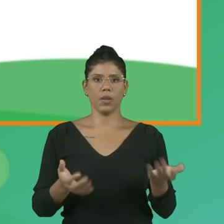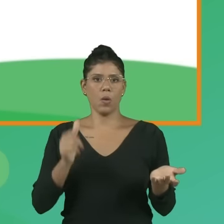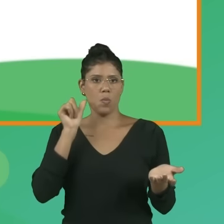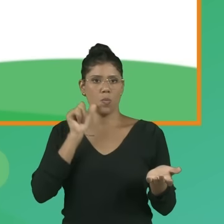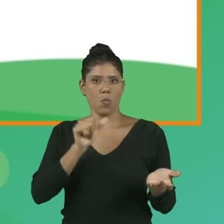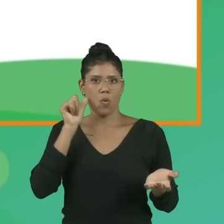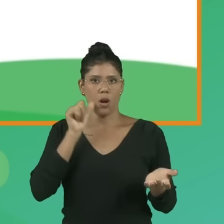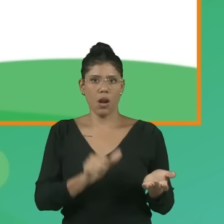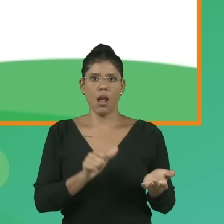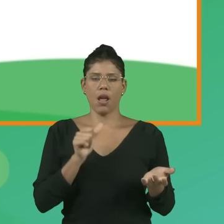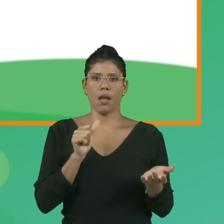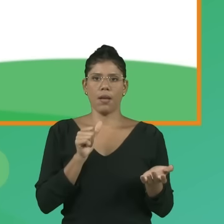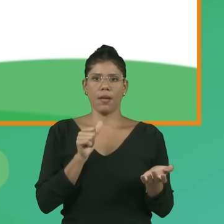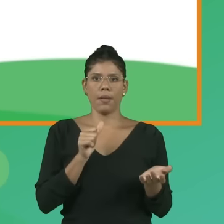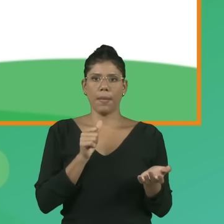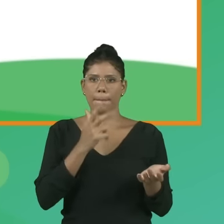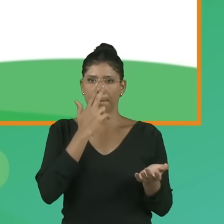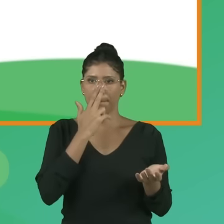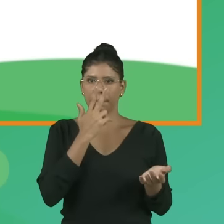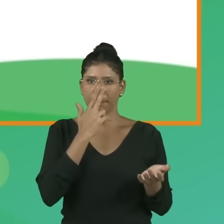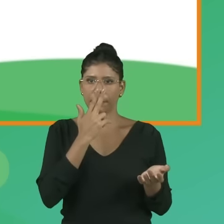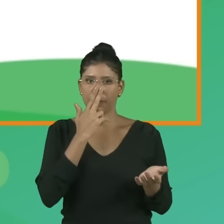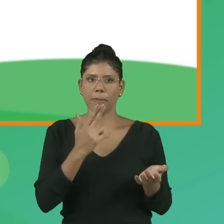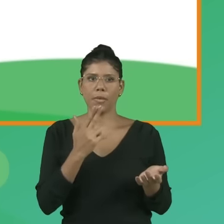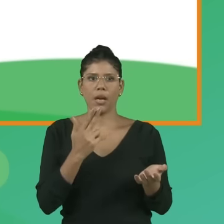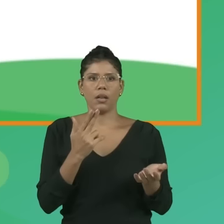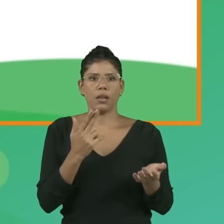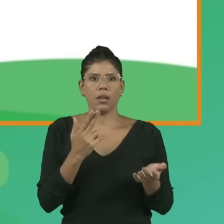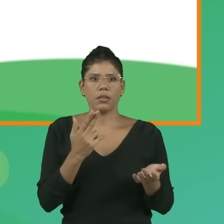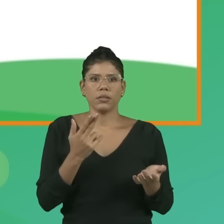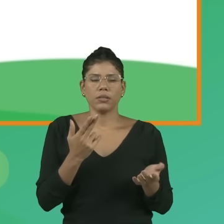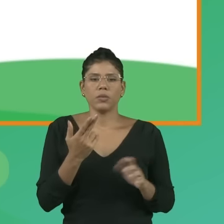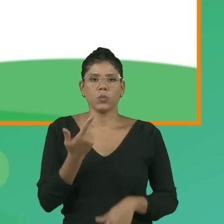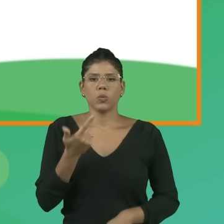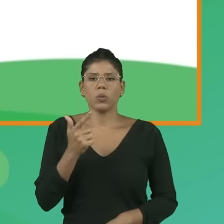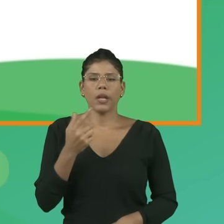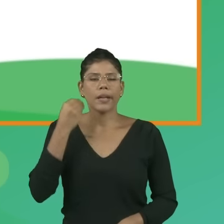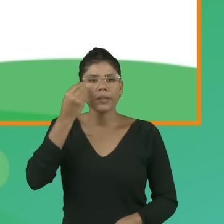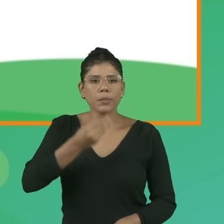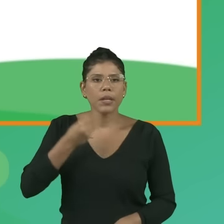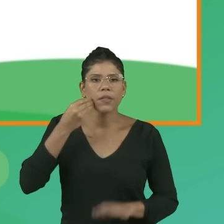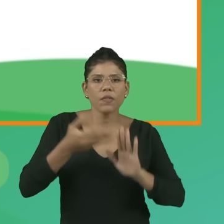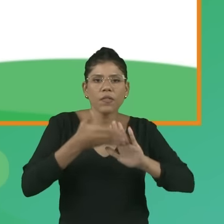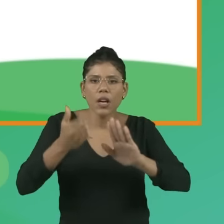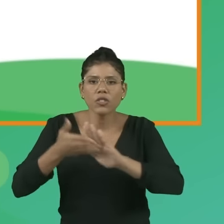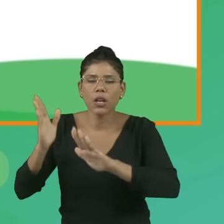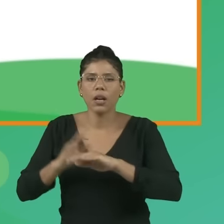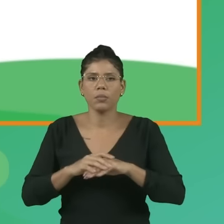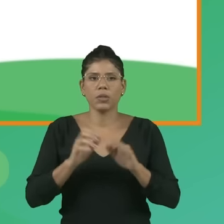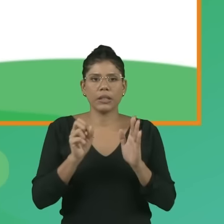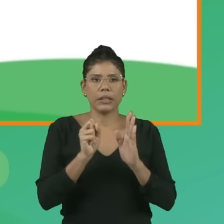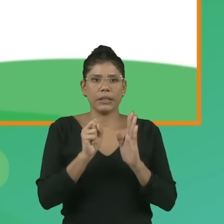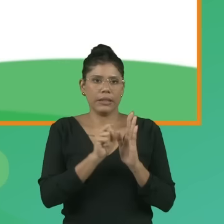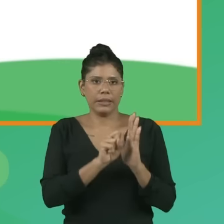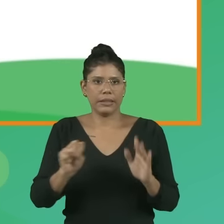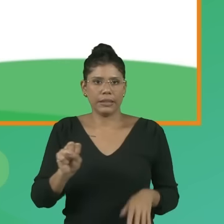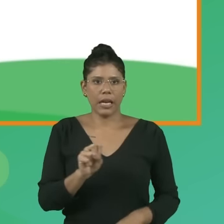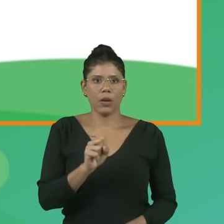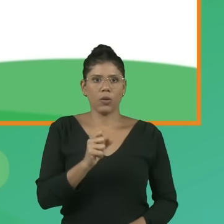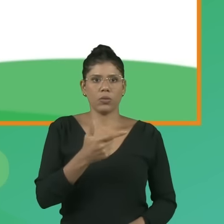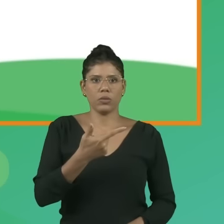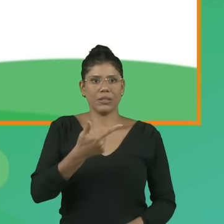raramente figuram na corrida por conhecer terras exóticas. No século XIX, mulheres como Lady Charlotte